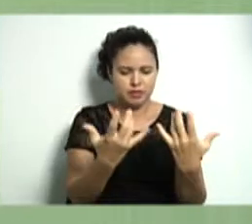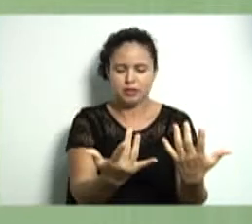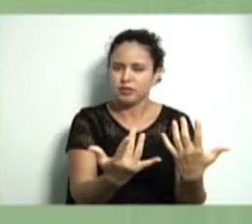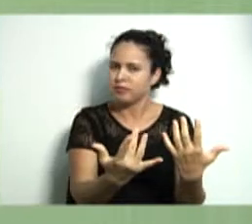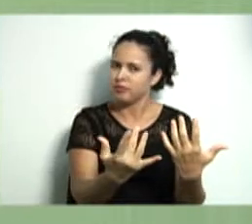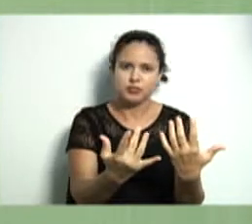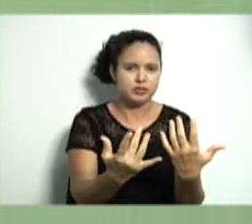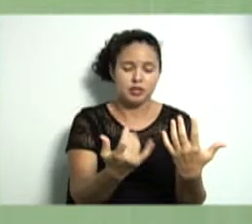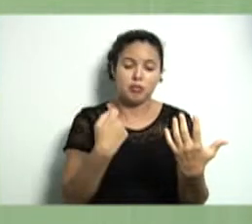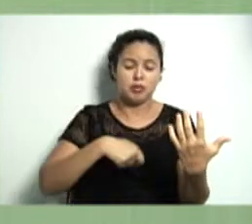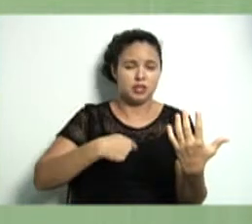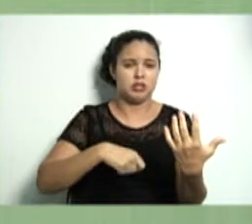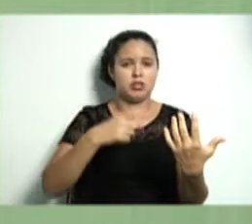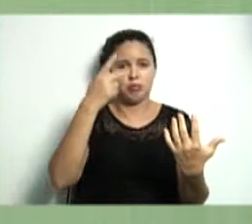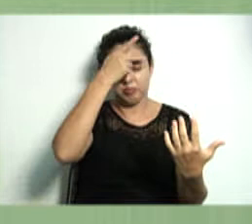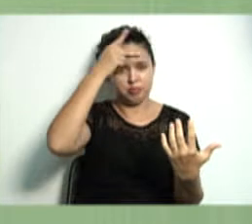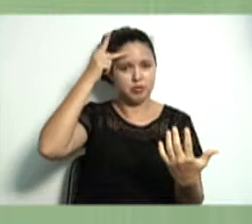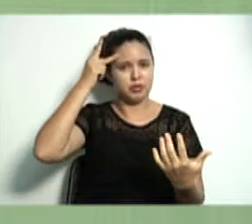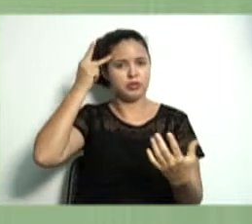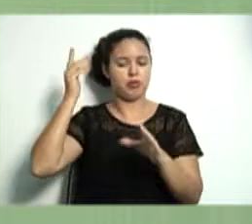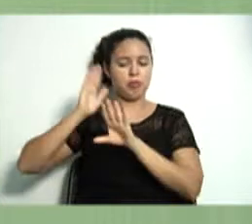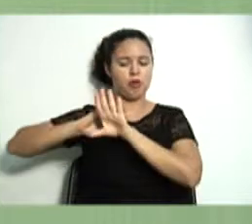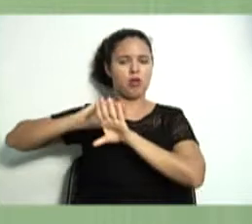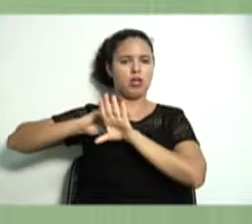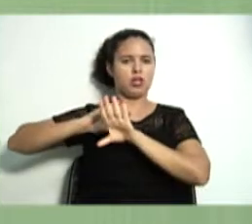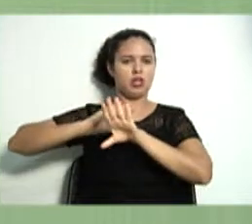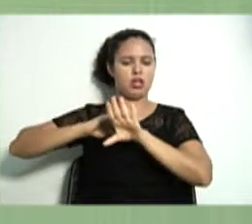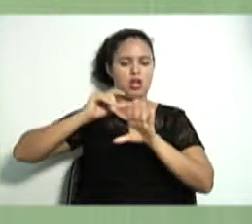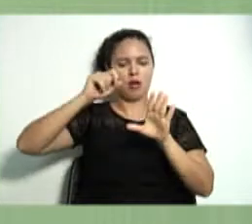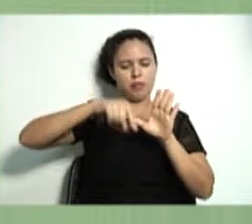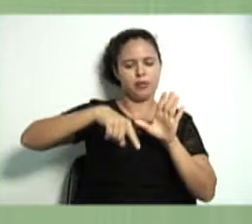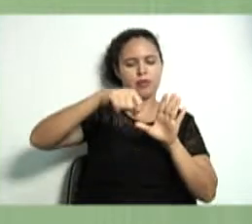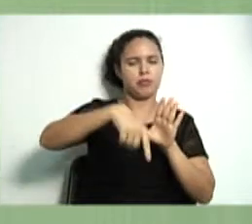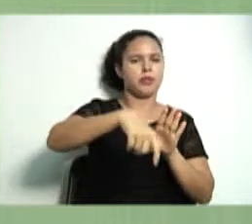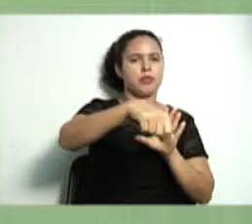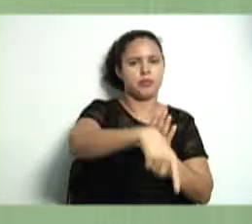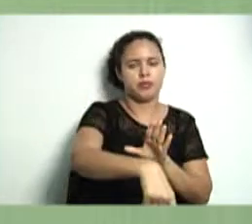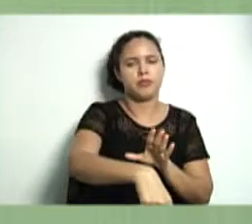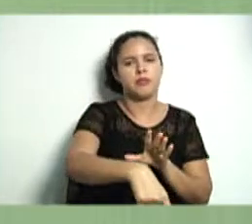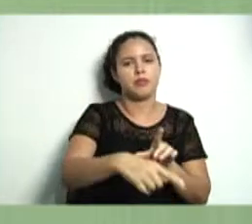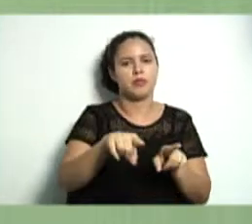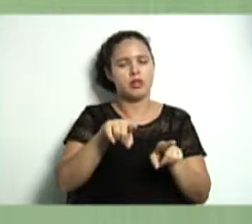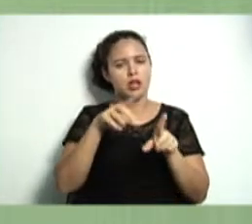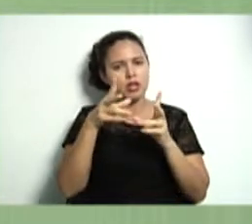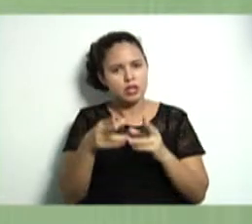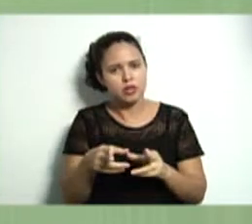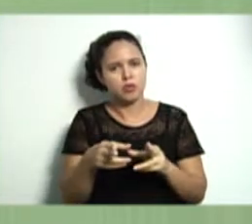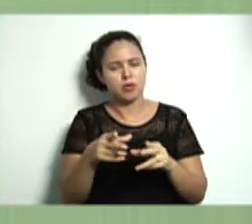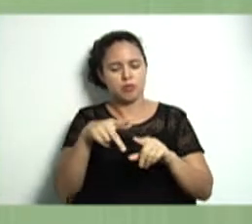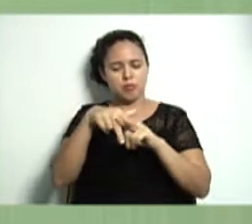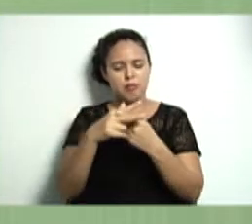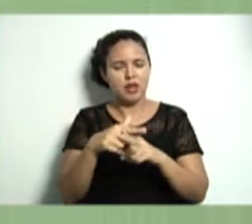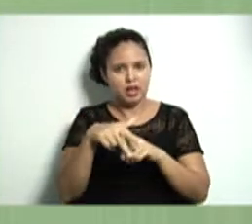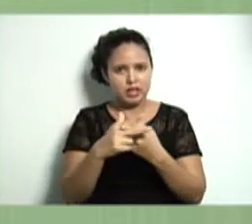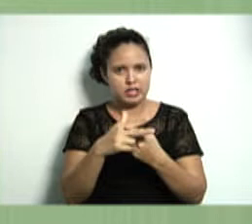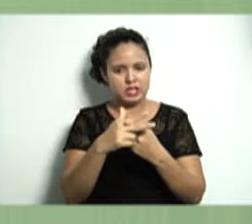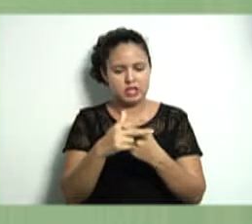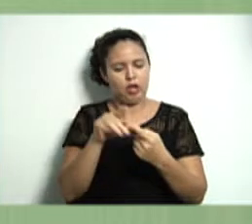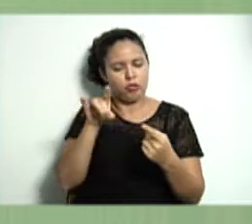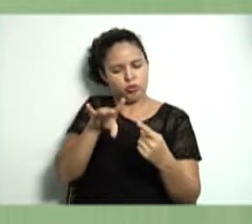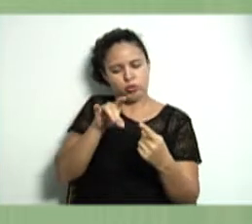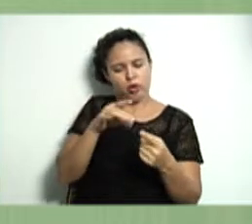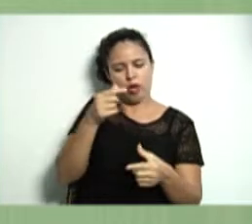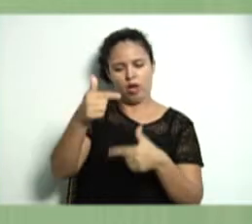as máquinas funcionam sem que alguém as acione. Ou seja,